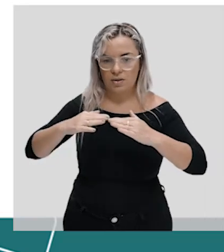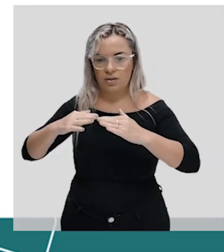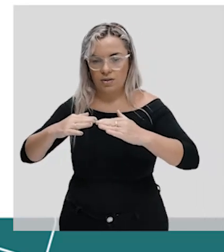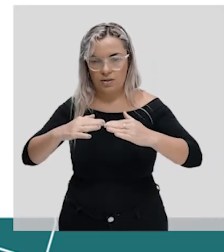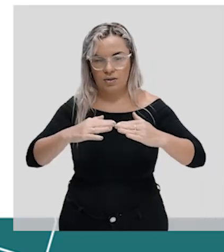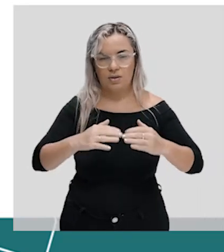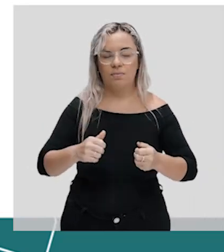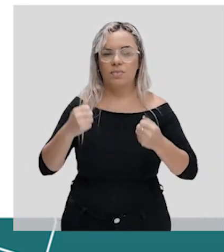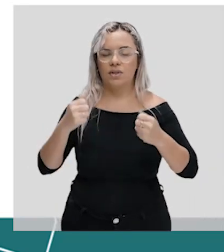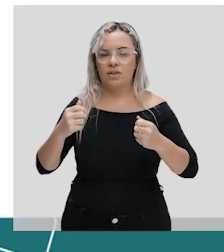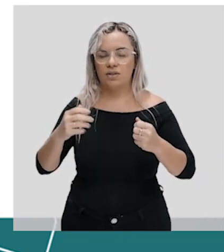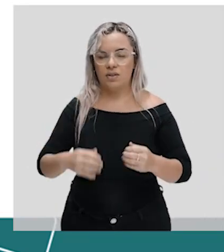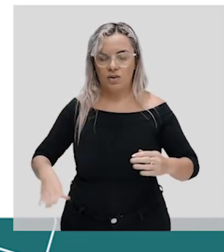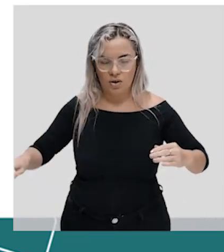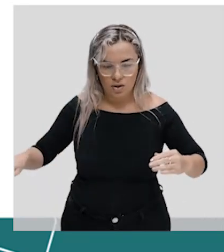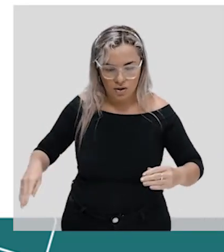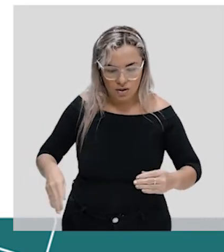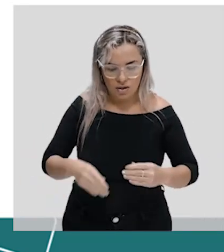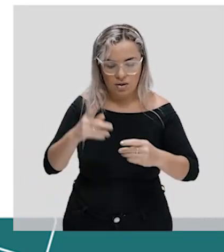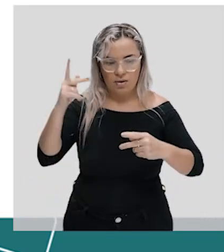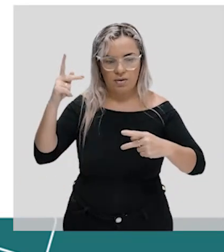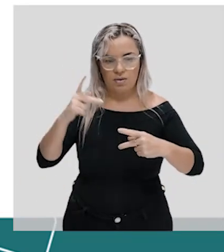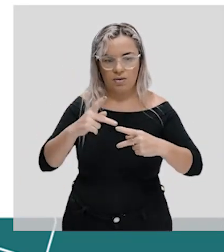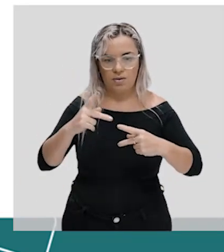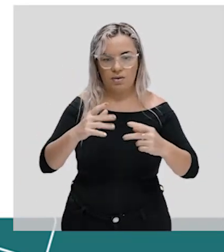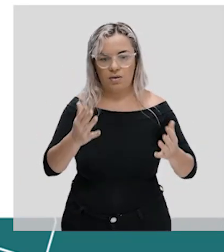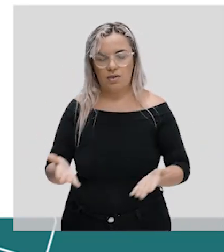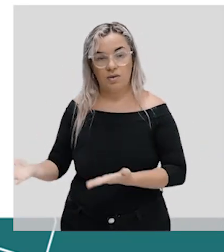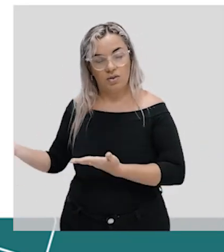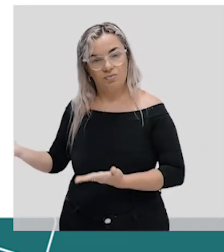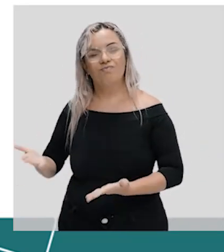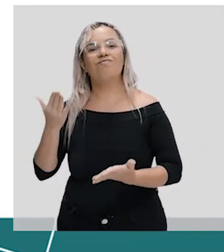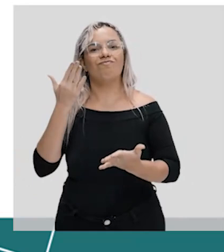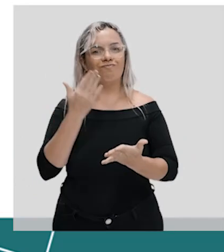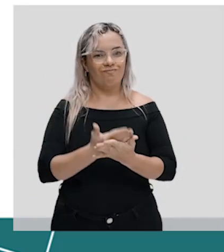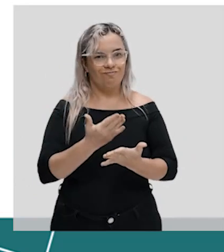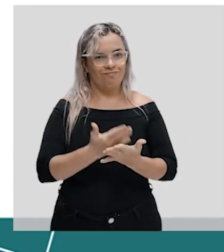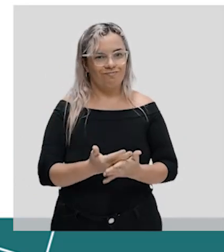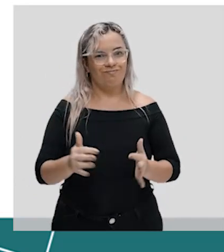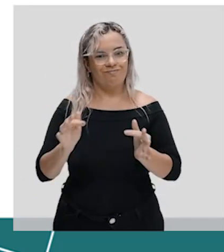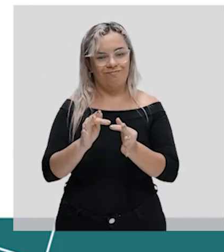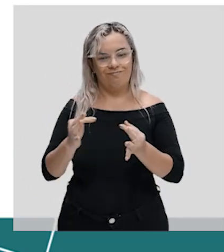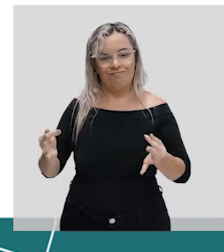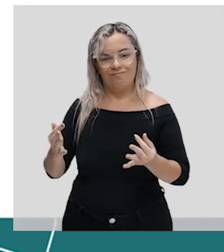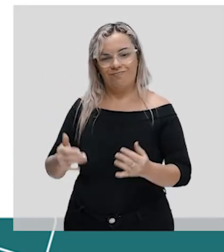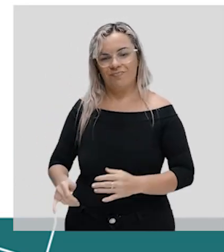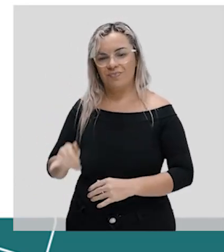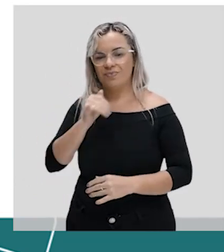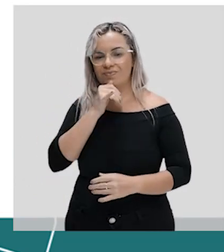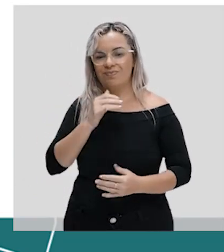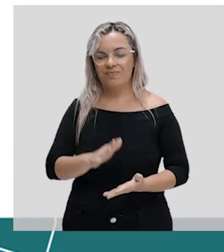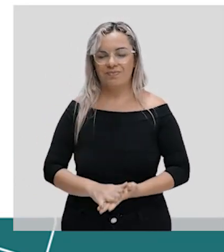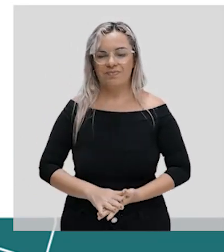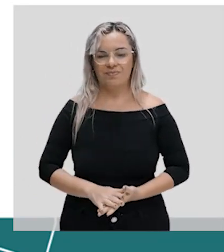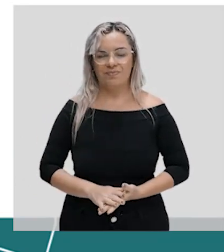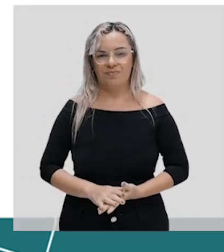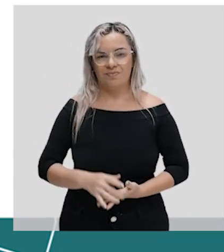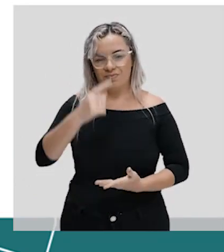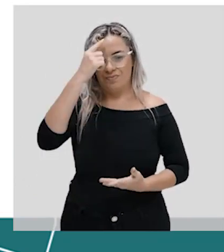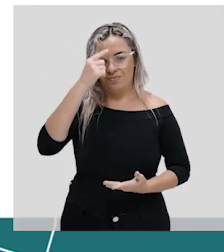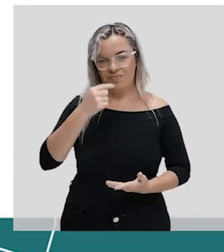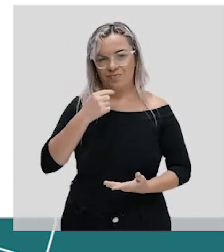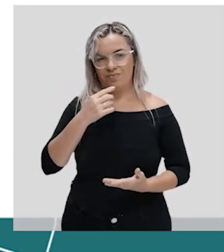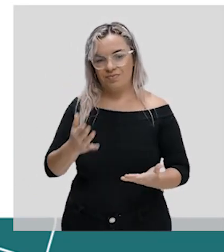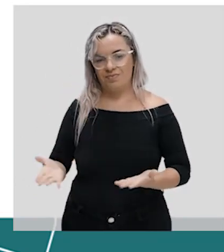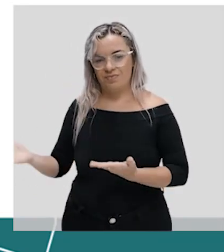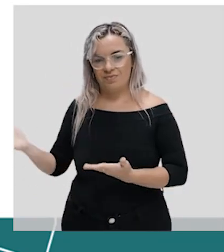exemplo de se estudar a sintaxe. Olha esse quadrinho aí que eu trouxe para vocês, essa figura bem engraçada. O eleitor